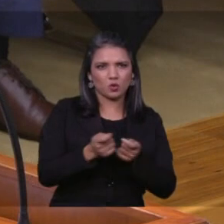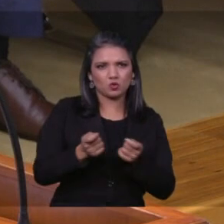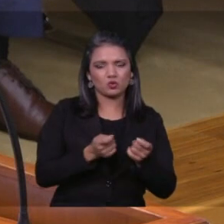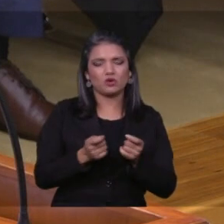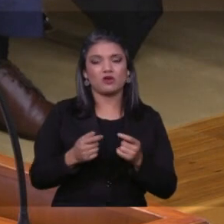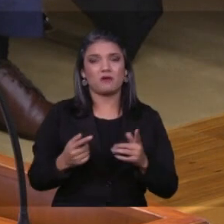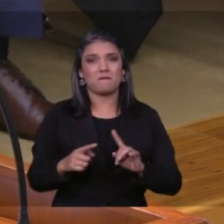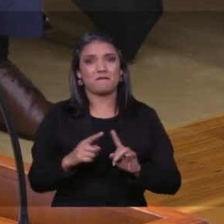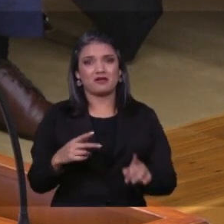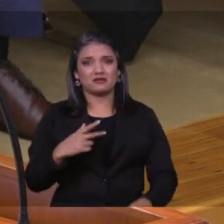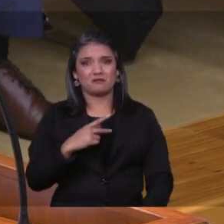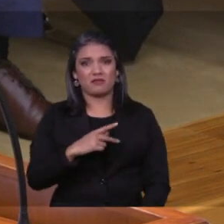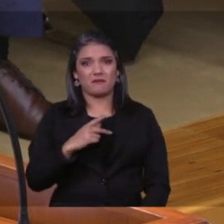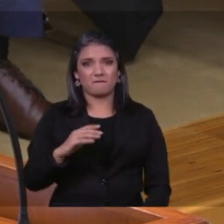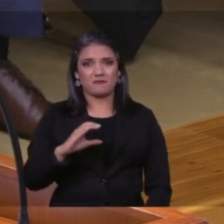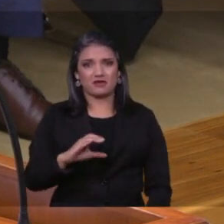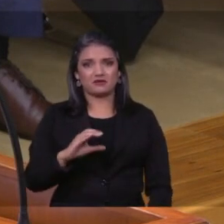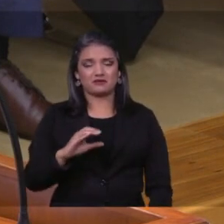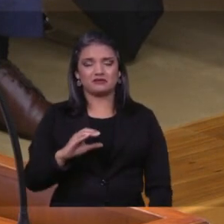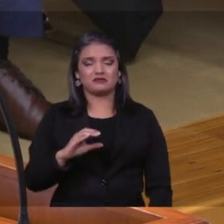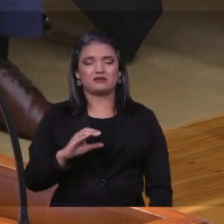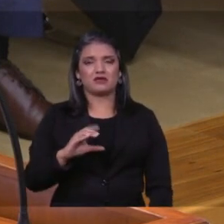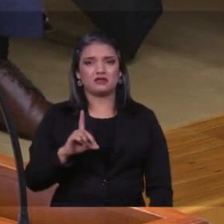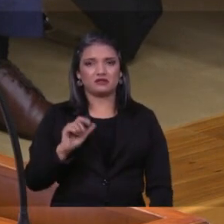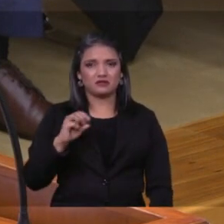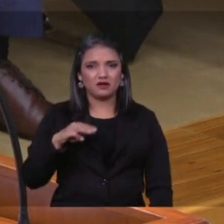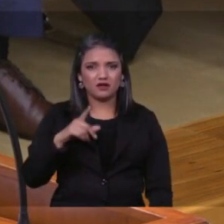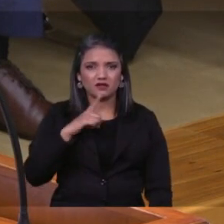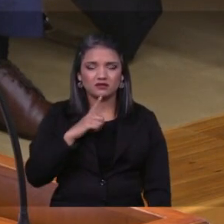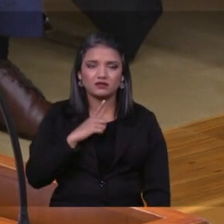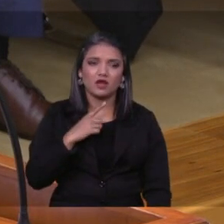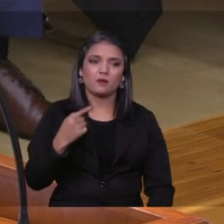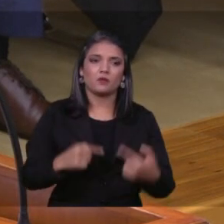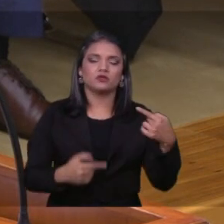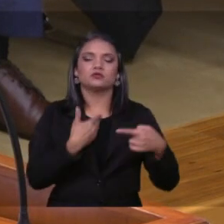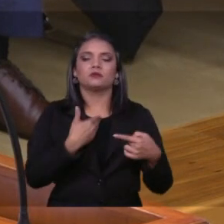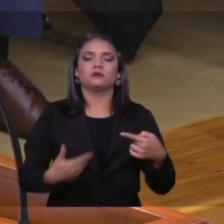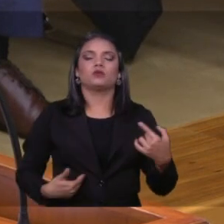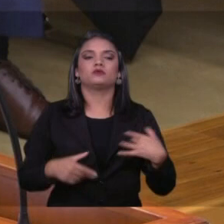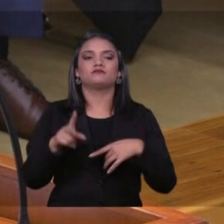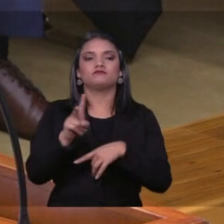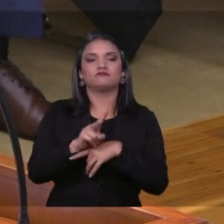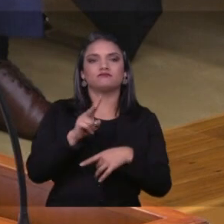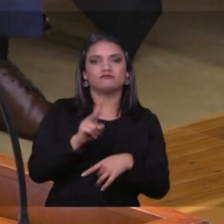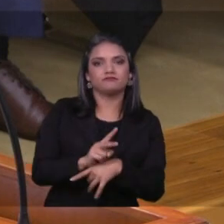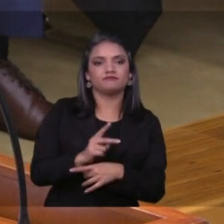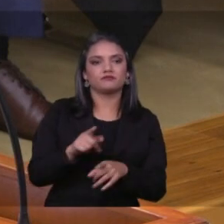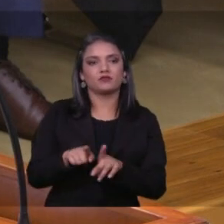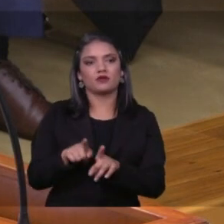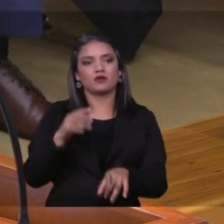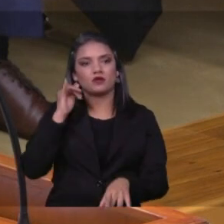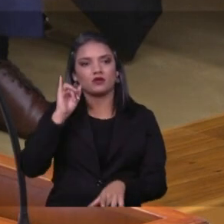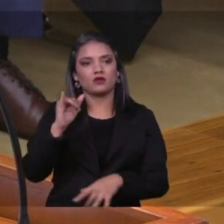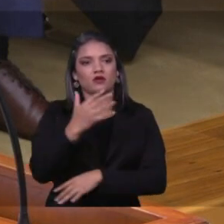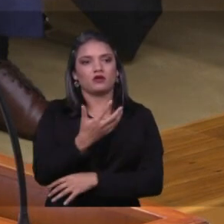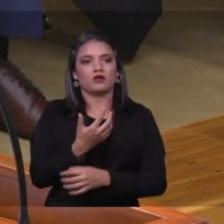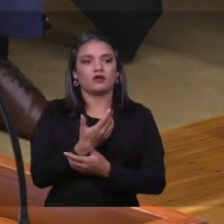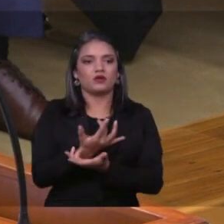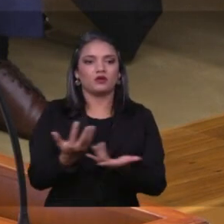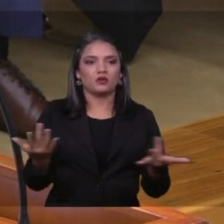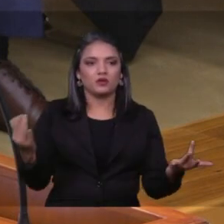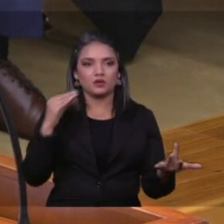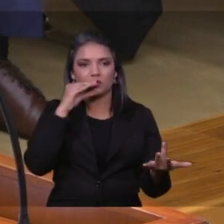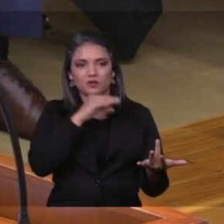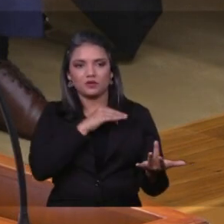ação do PPCDAM englobam medidas e políticas públicas voltadas à prevenção e ao combate de queimadas e incêndios florestais.